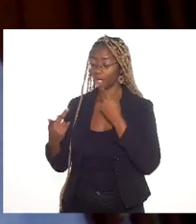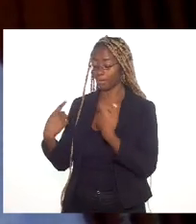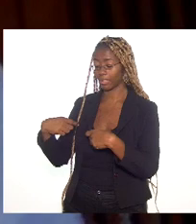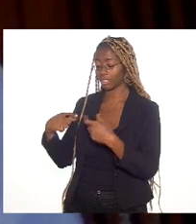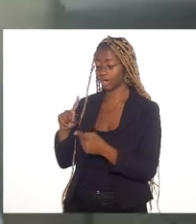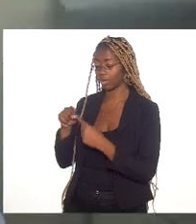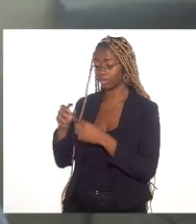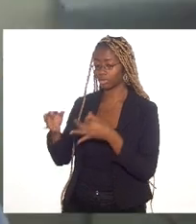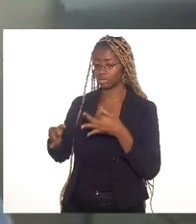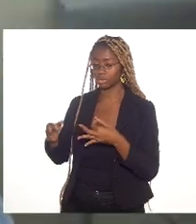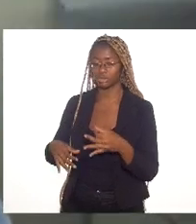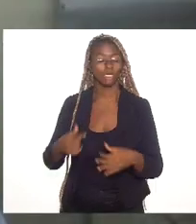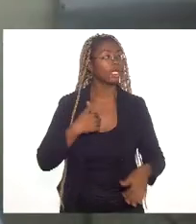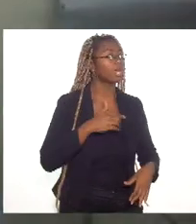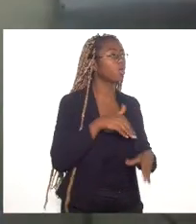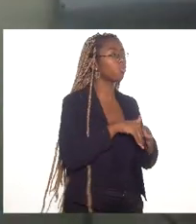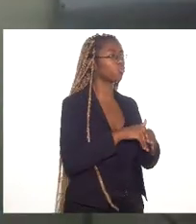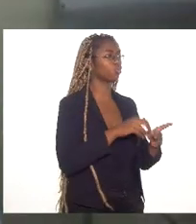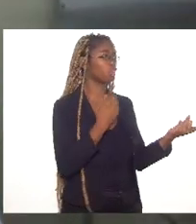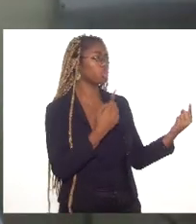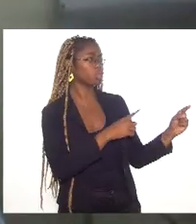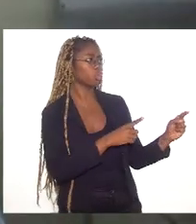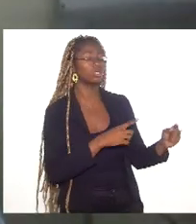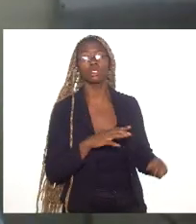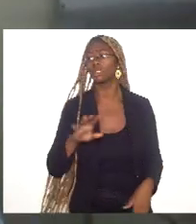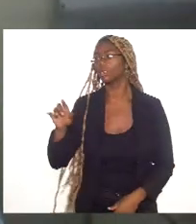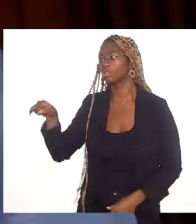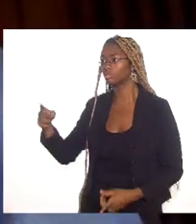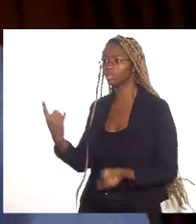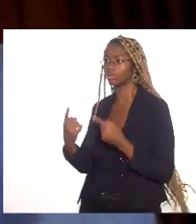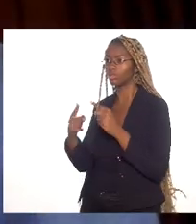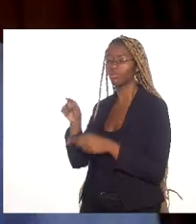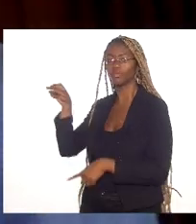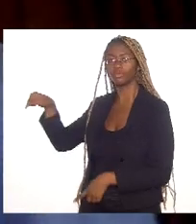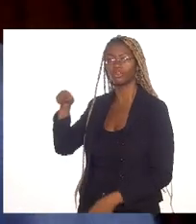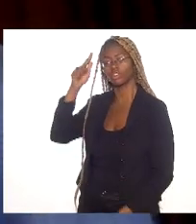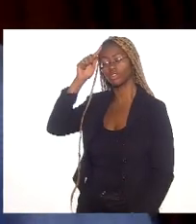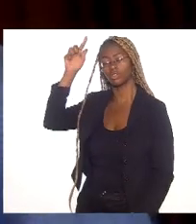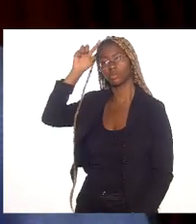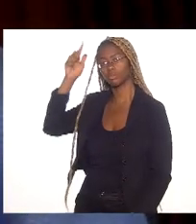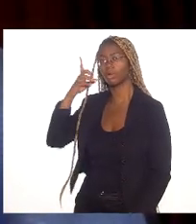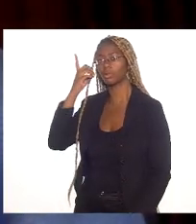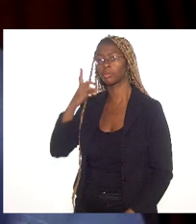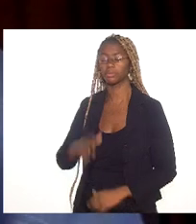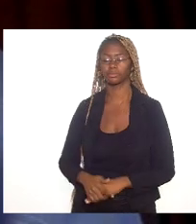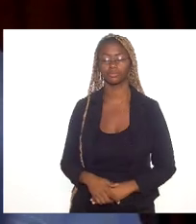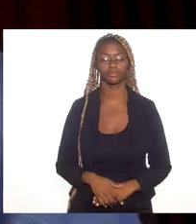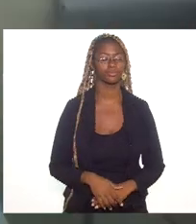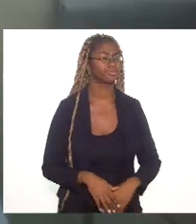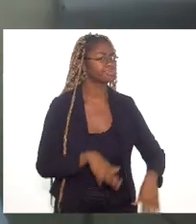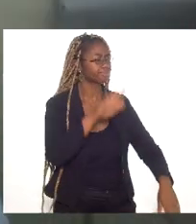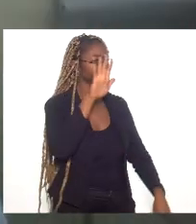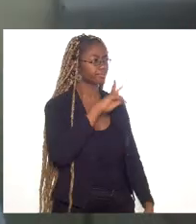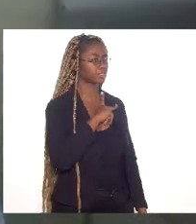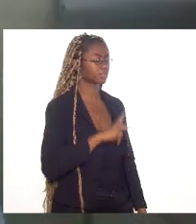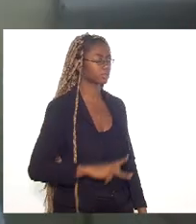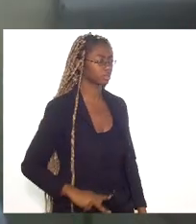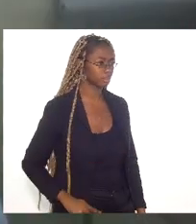juridicidade. Eu tenho voto divergente, presidente. Voto divergente, deputado Luiz Paulo. Senhor presidente, o senhor acompanhou